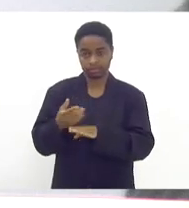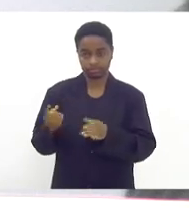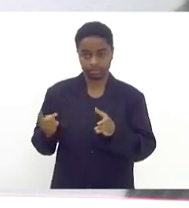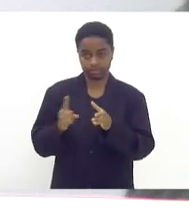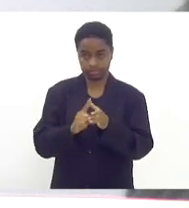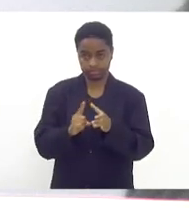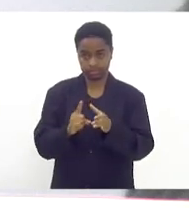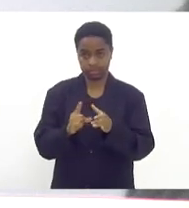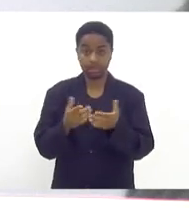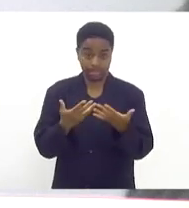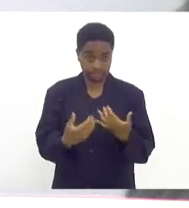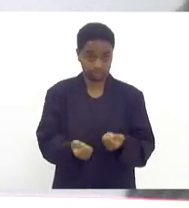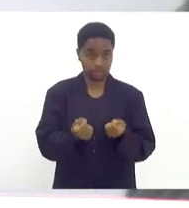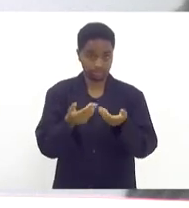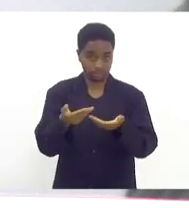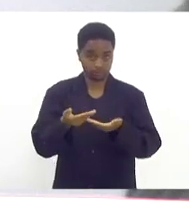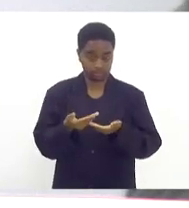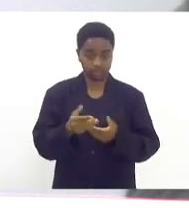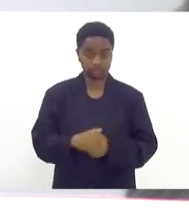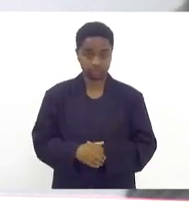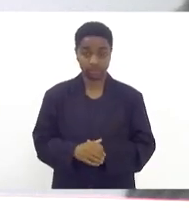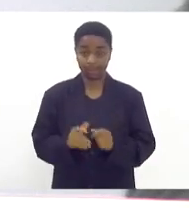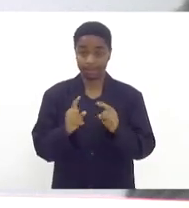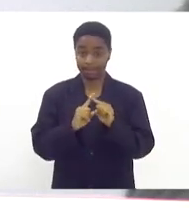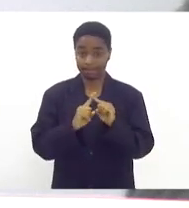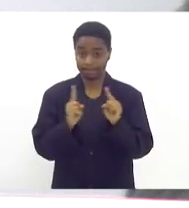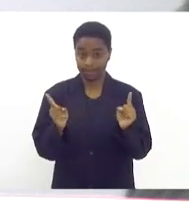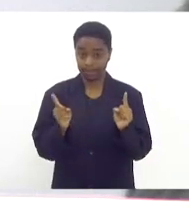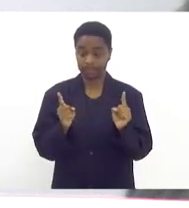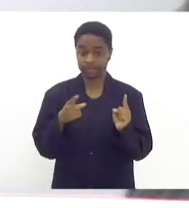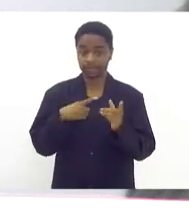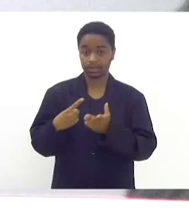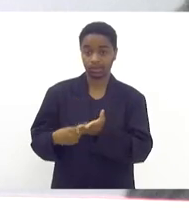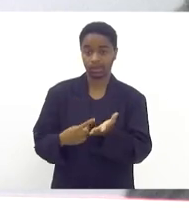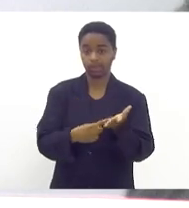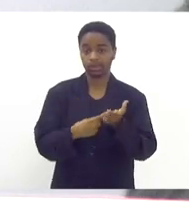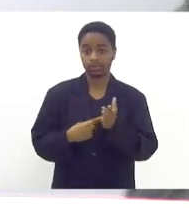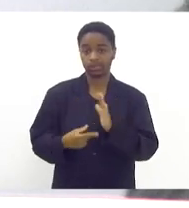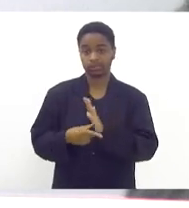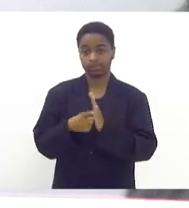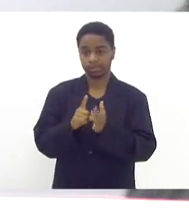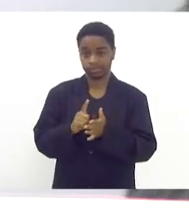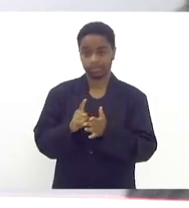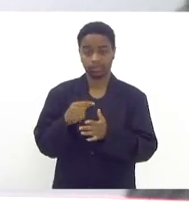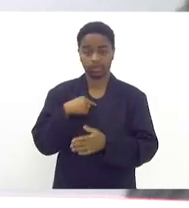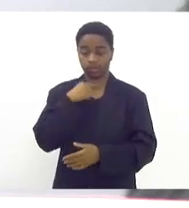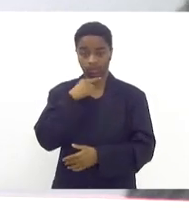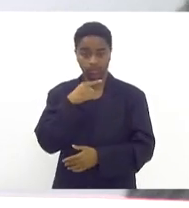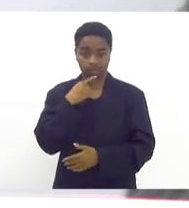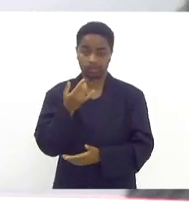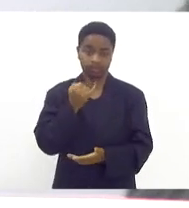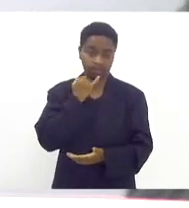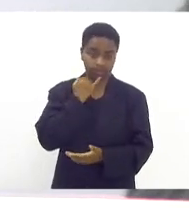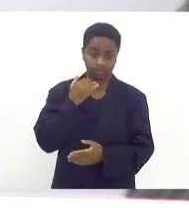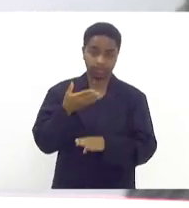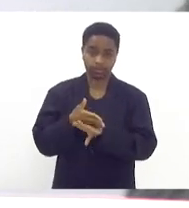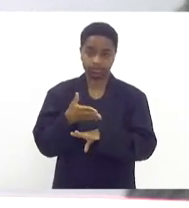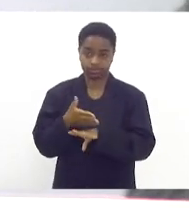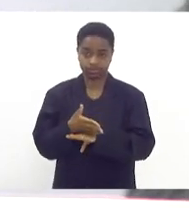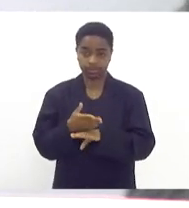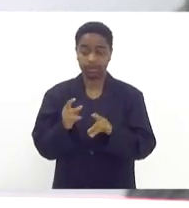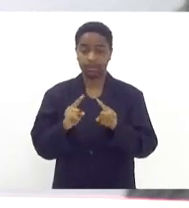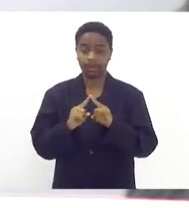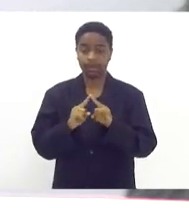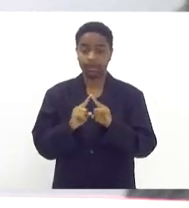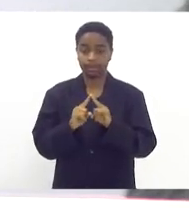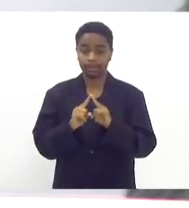tá recebeu muito bem no entanto os compromissos anteriormente assumidos impossibilita infelizmente a presença e não obstante minha